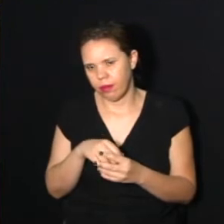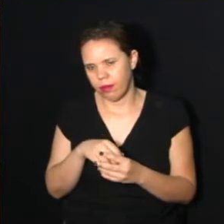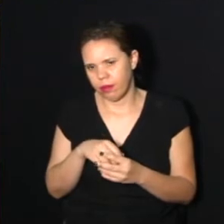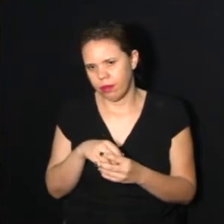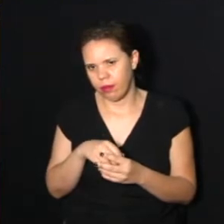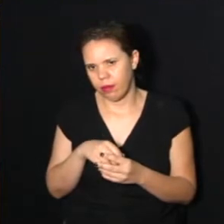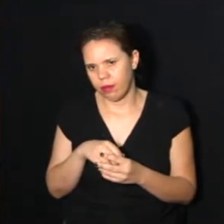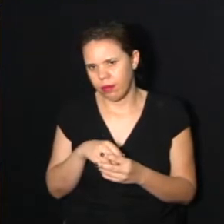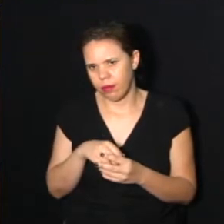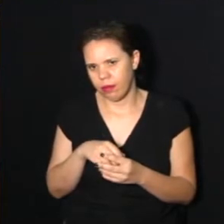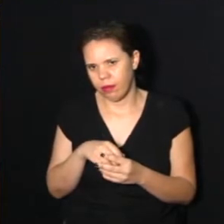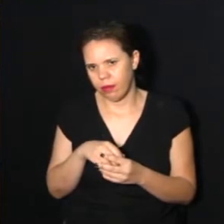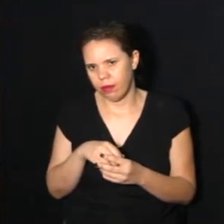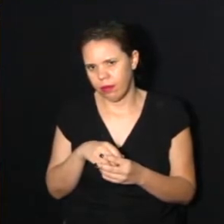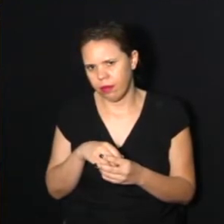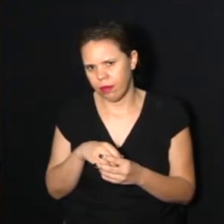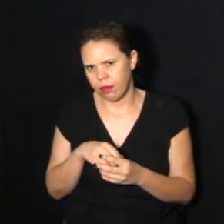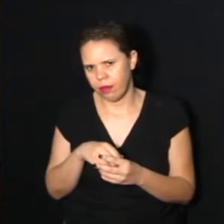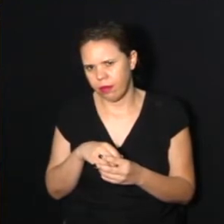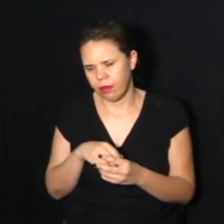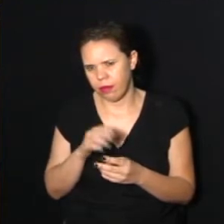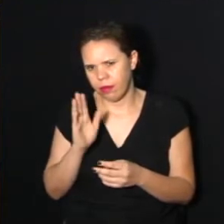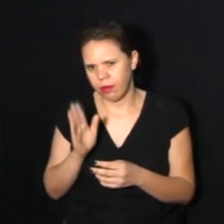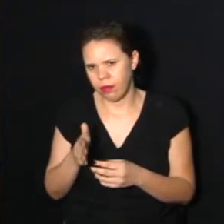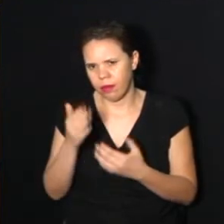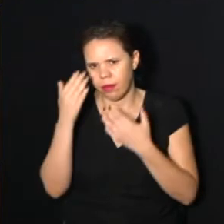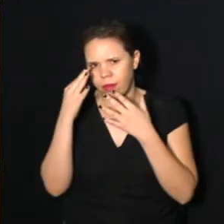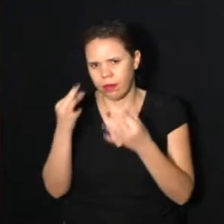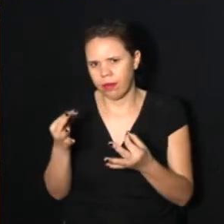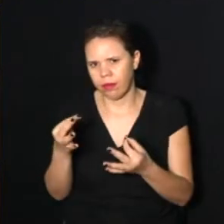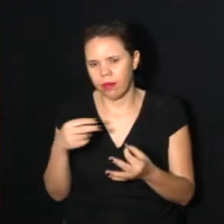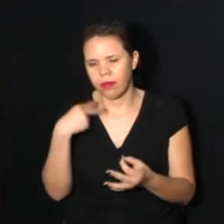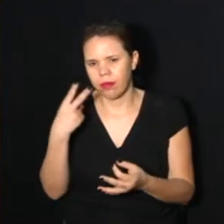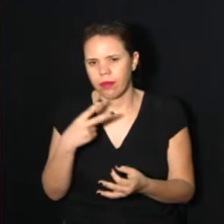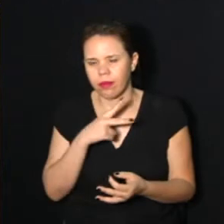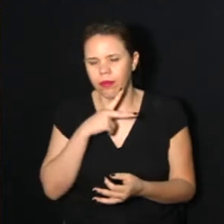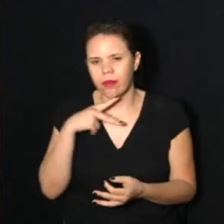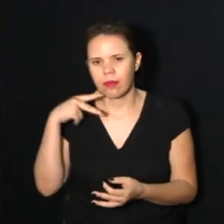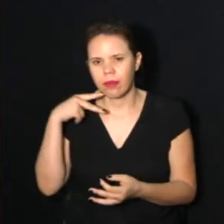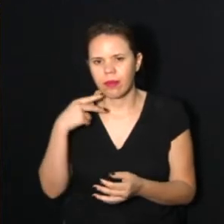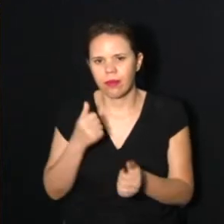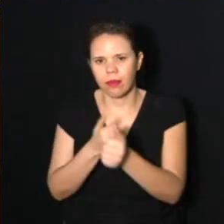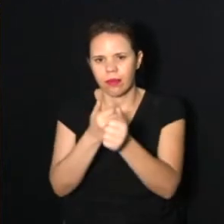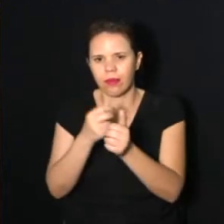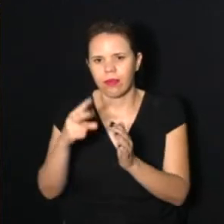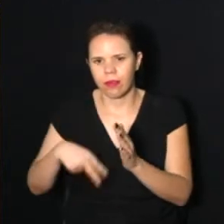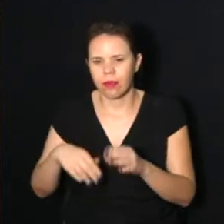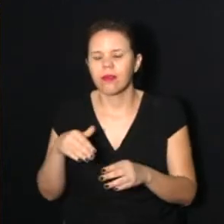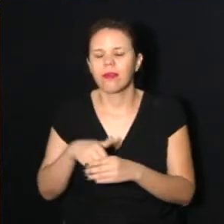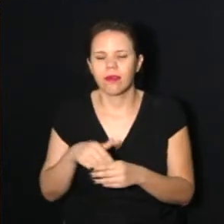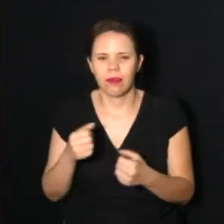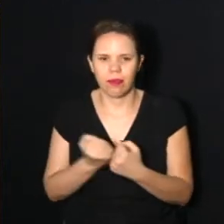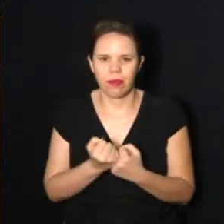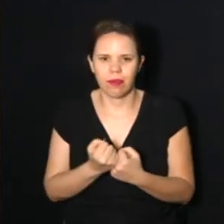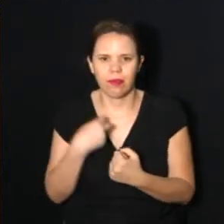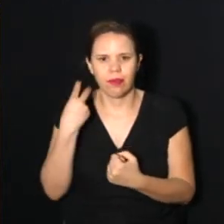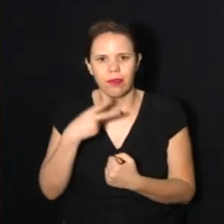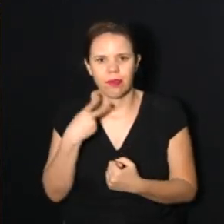Presidente, o Zé Carlos já exarou. Perfeito, perfeito. Eu agradeço a sua atenção. Vereador Pirmínio Monteiro. Acompanho o relator, meu voto é favorável.